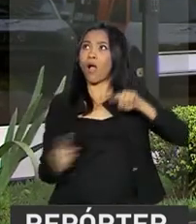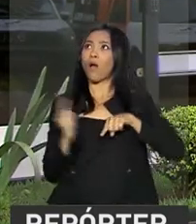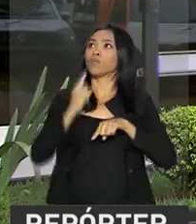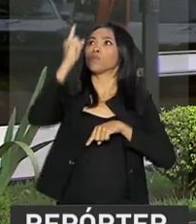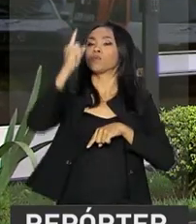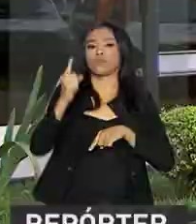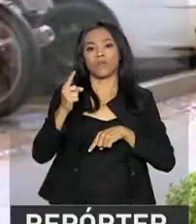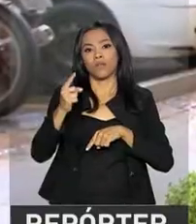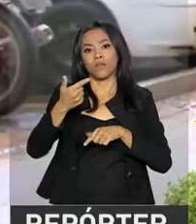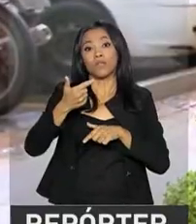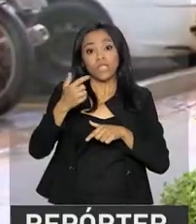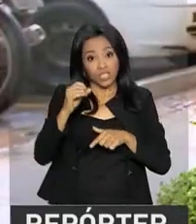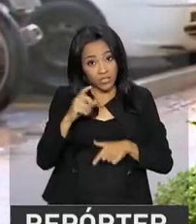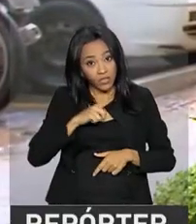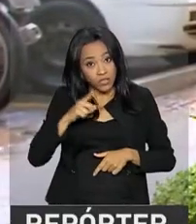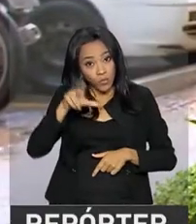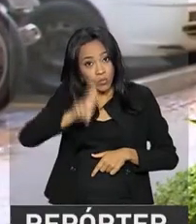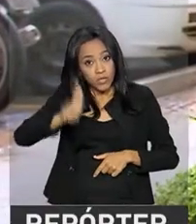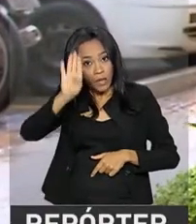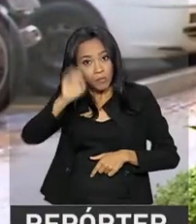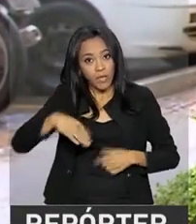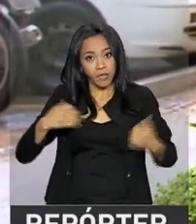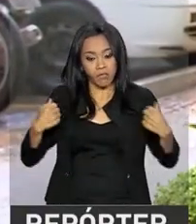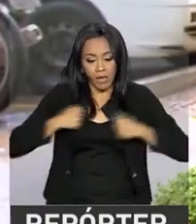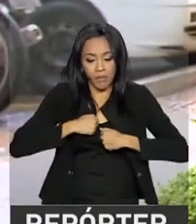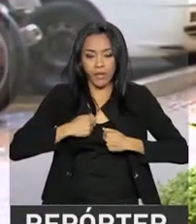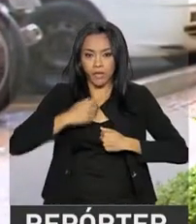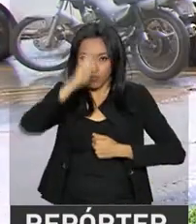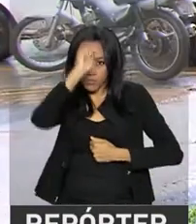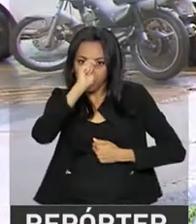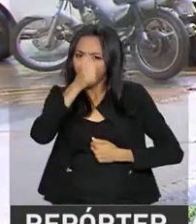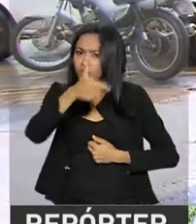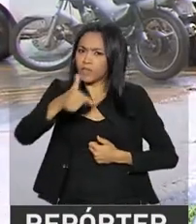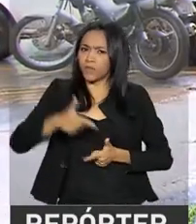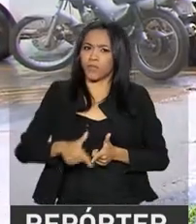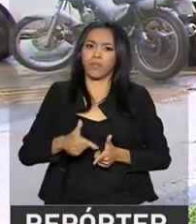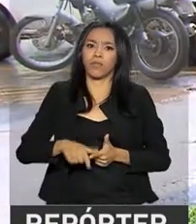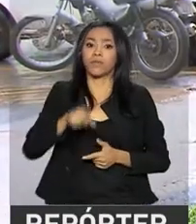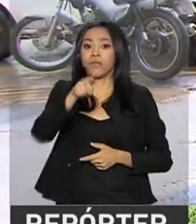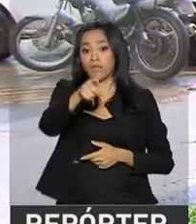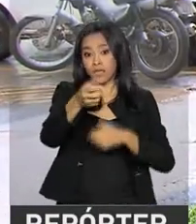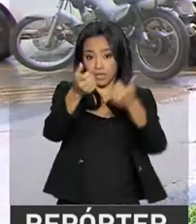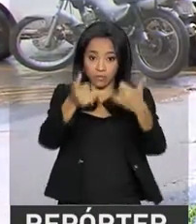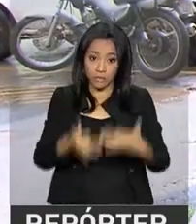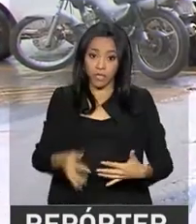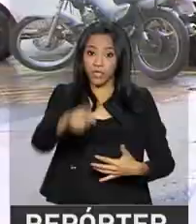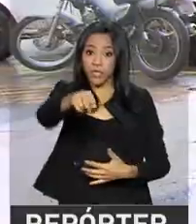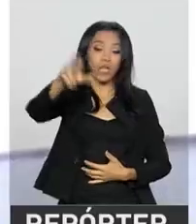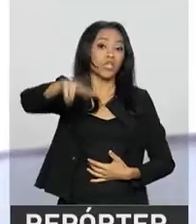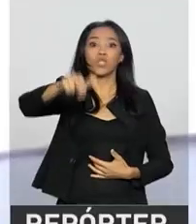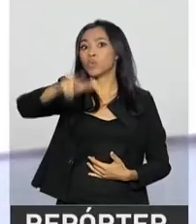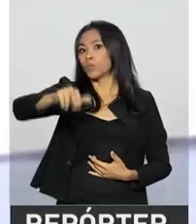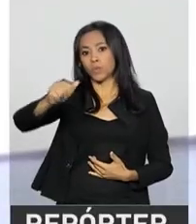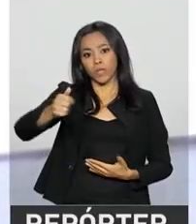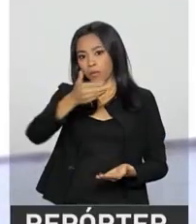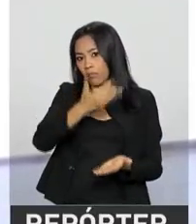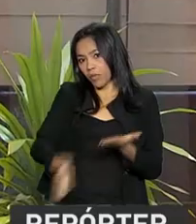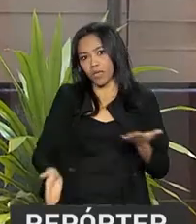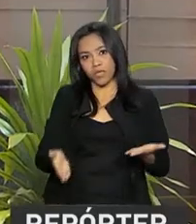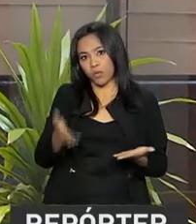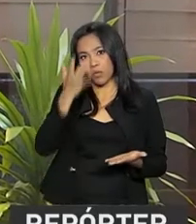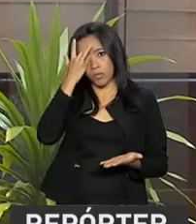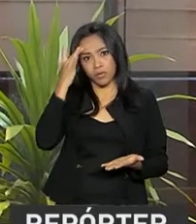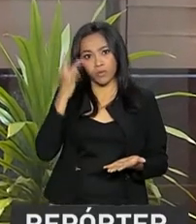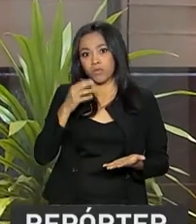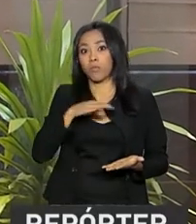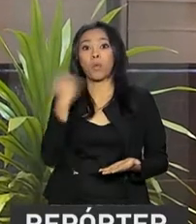ele não vai ter problema. O empresário da construção civil, Marcelo, conta com orgulho que nunca perdeu nenhum funcionário